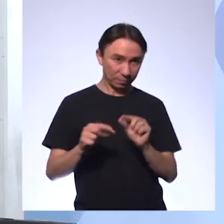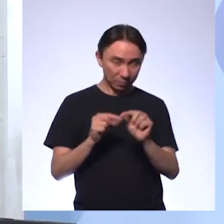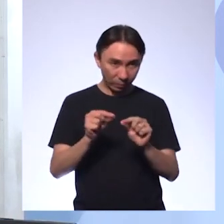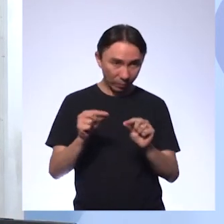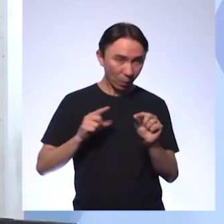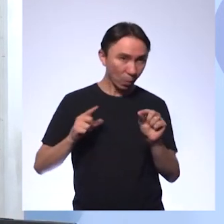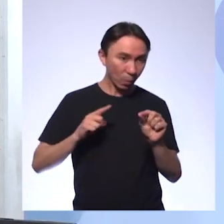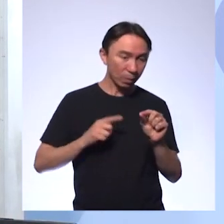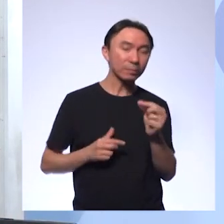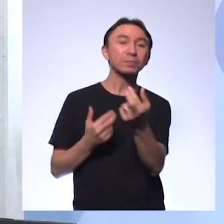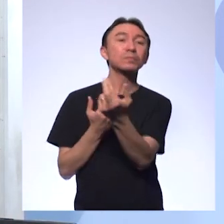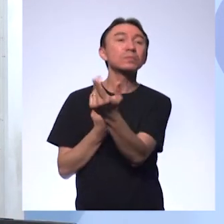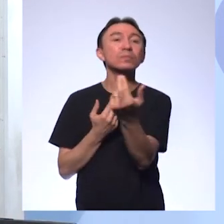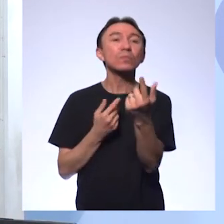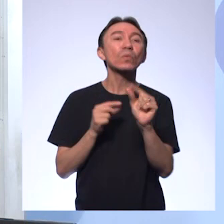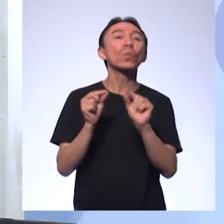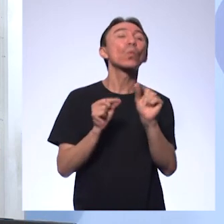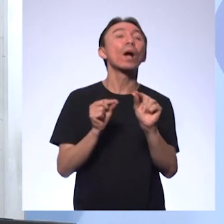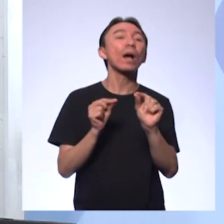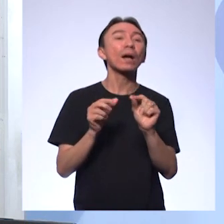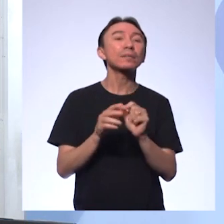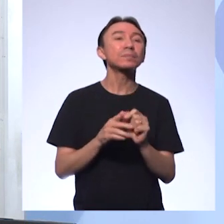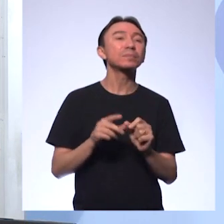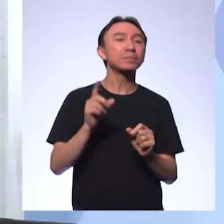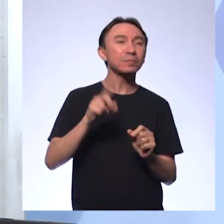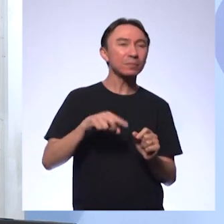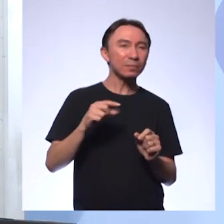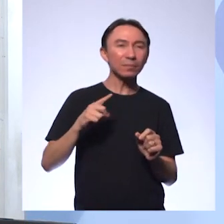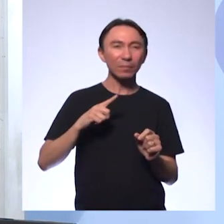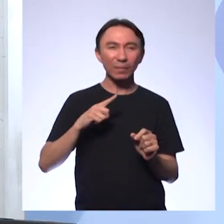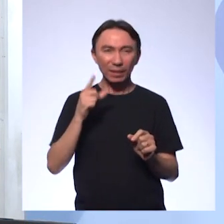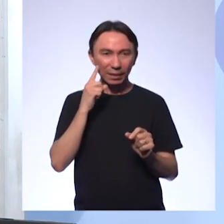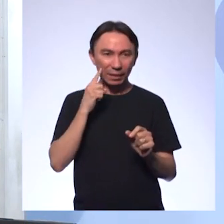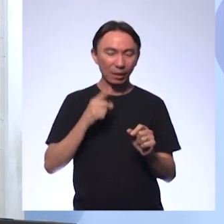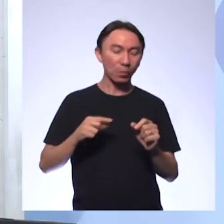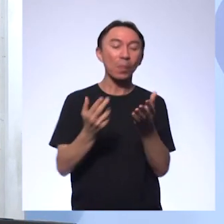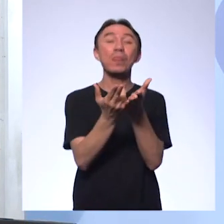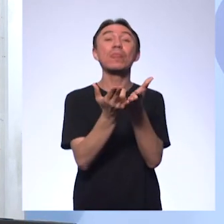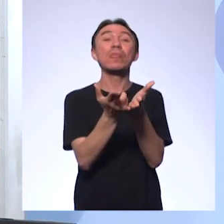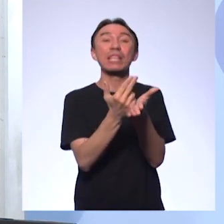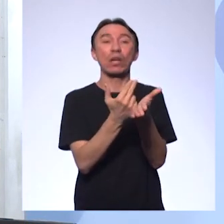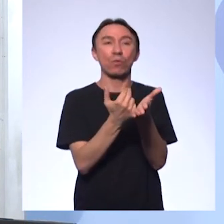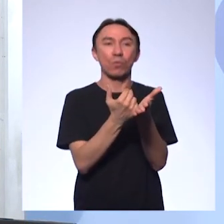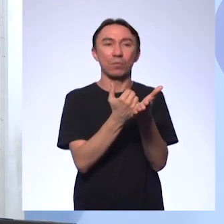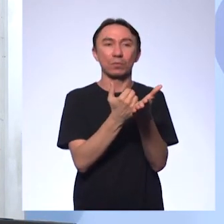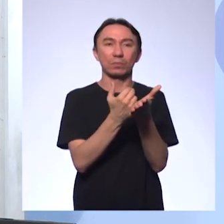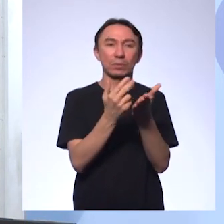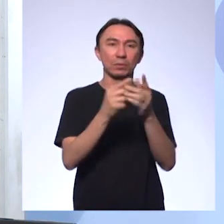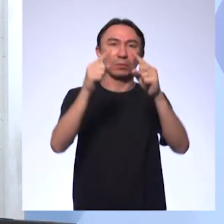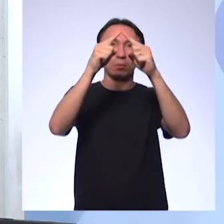em comum aqui seria isso daqui, ó. Então, vamos fixar isso daqui deles, ó.